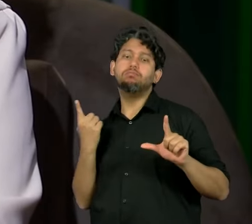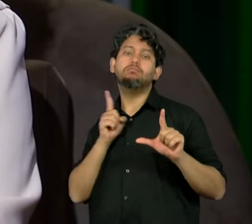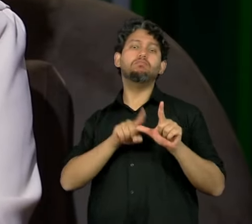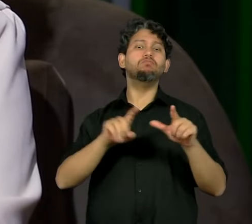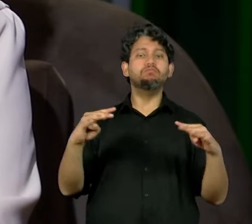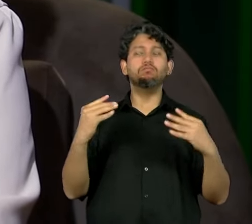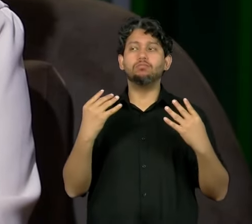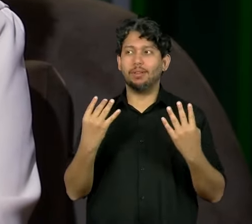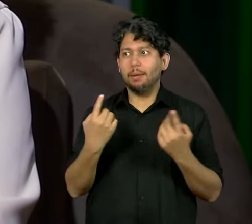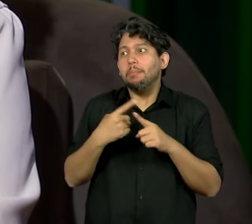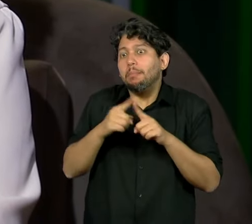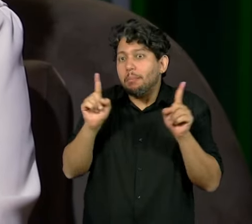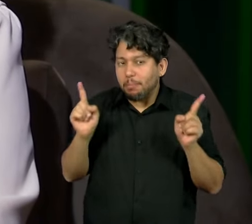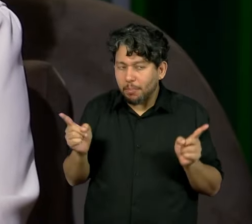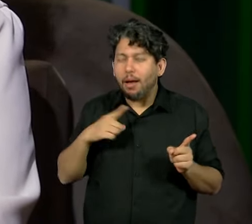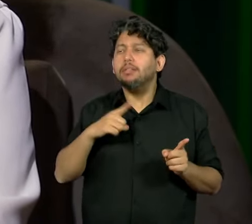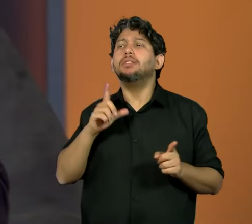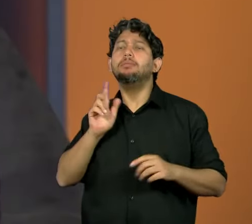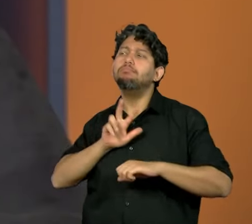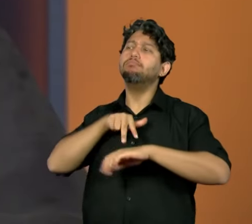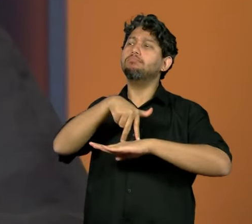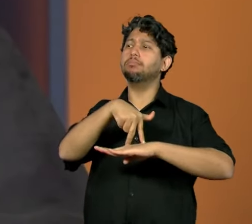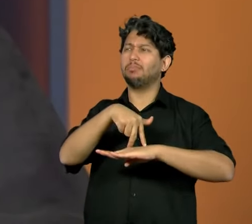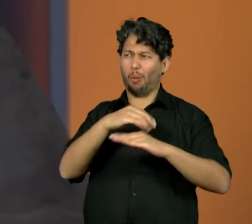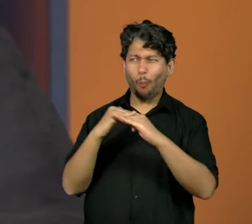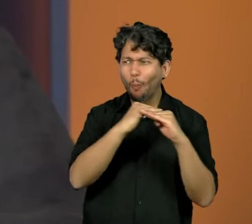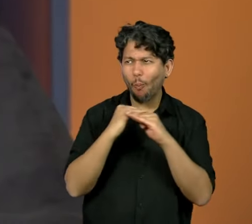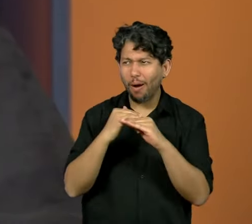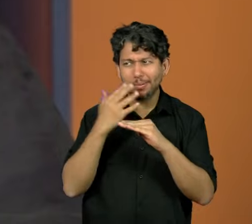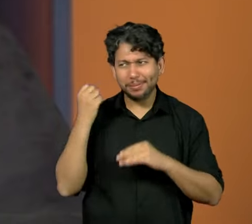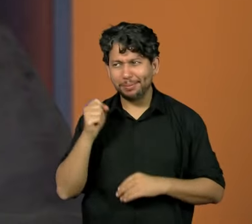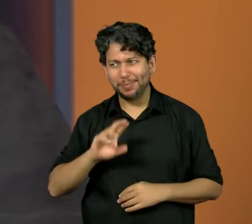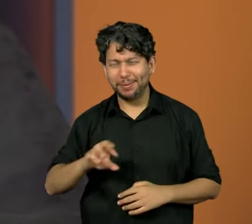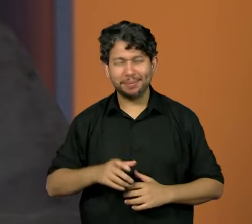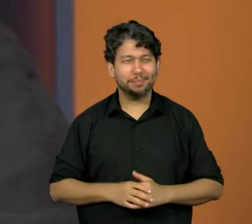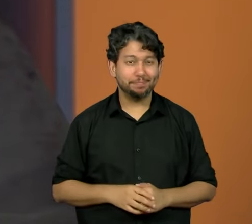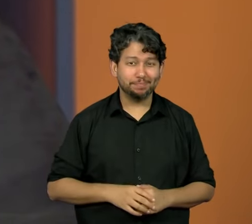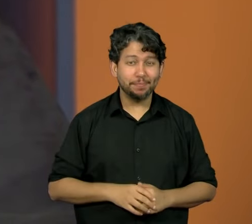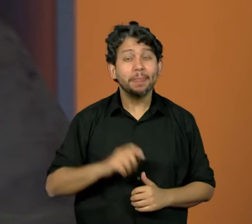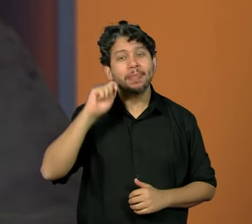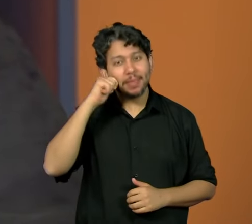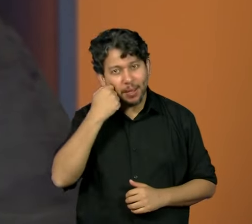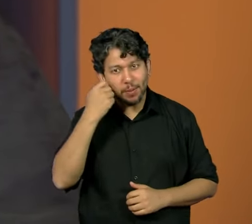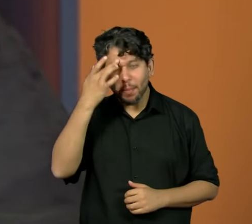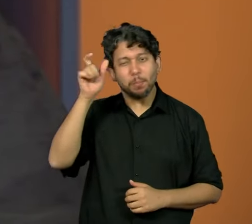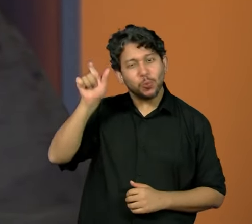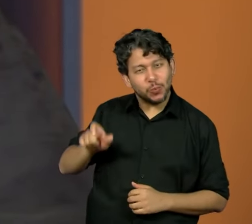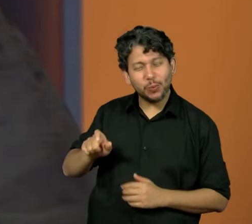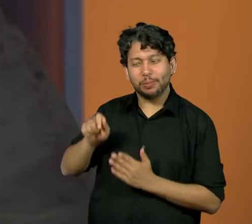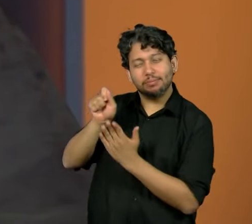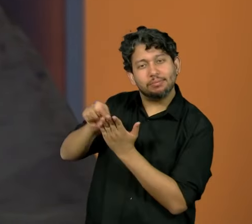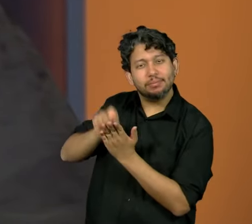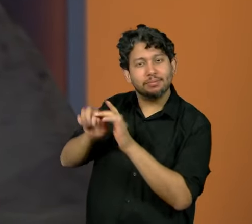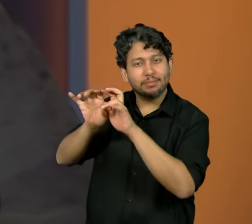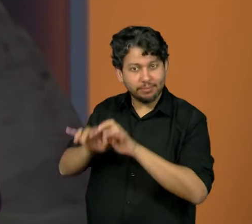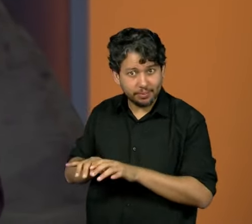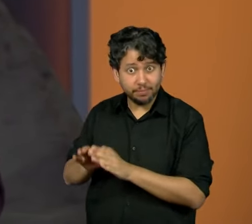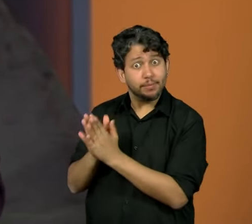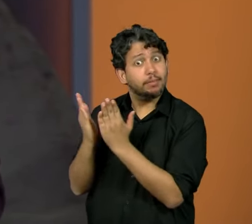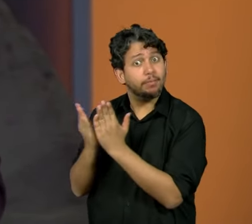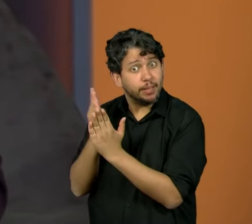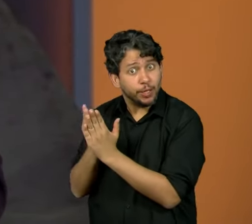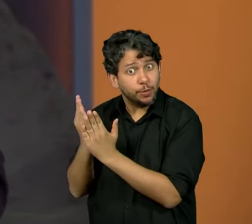que haja uma certa igualdade. Aliás, livros de escritores negros têm ganhado cada vez mais espaço nas prateleiras dos